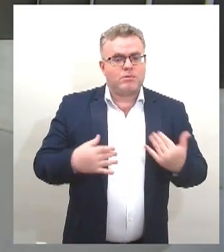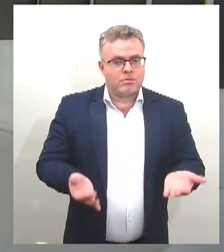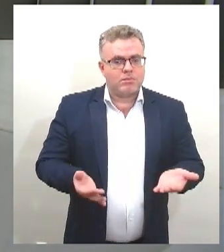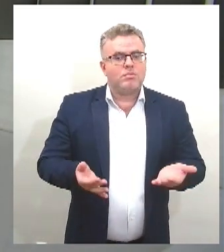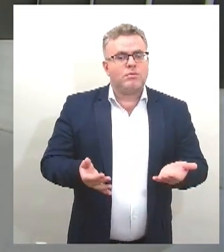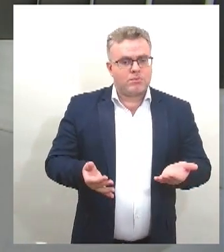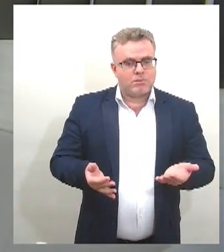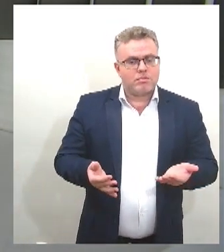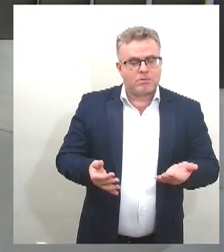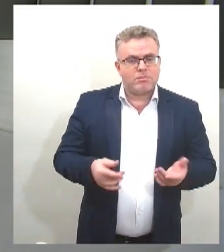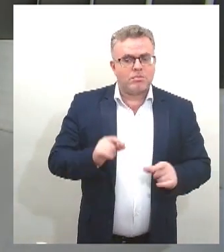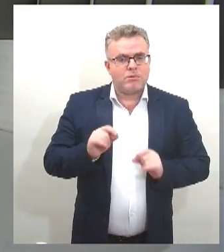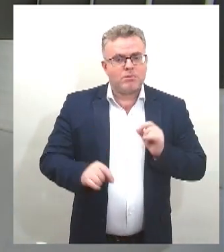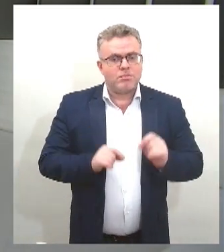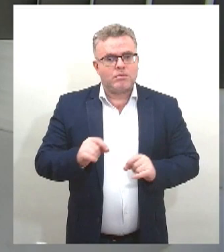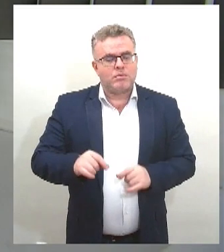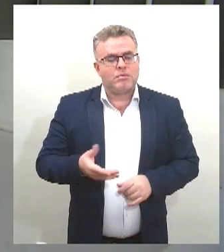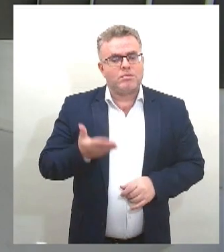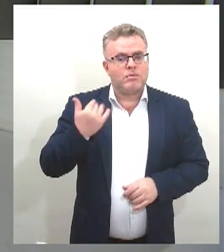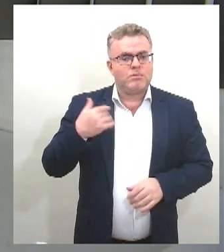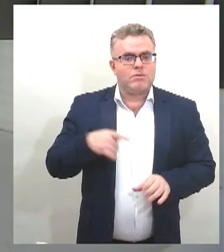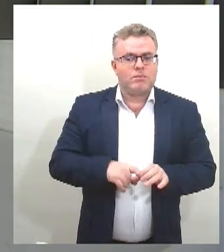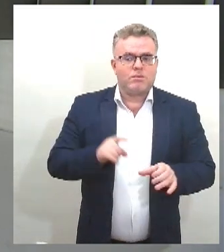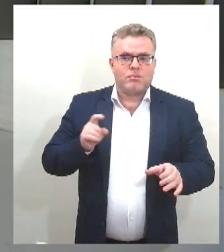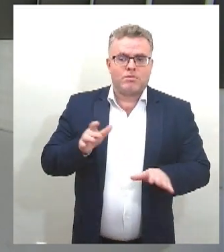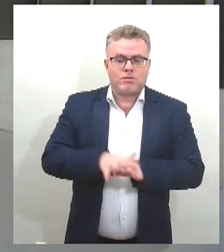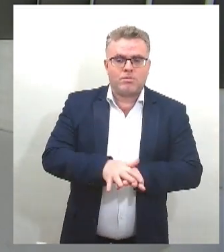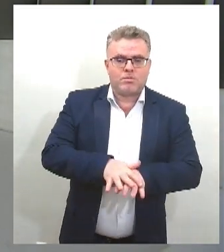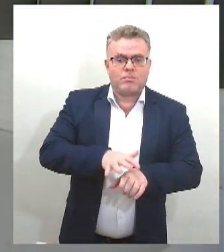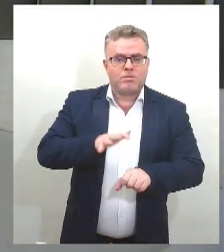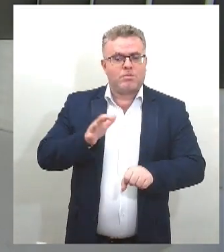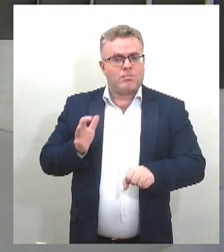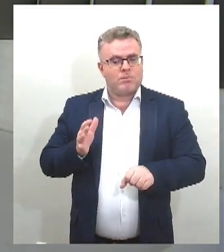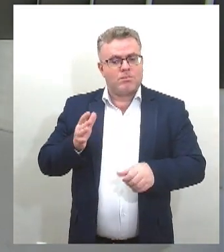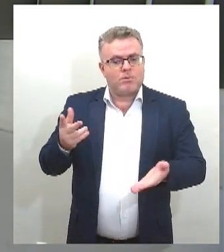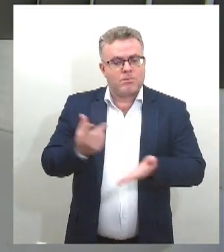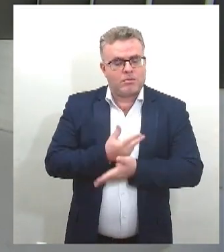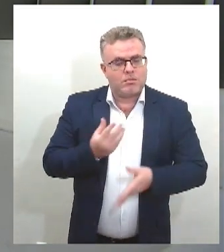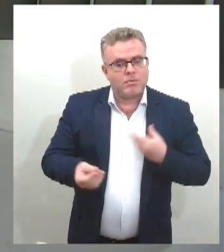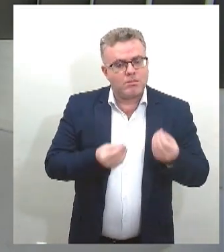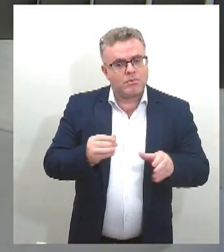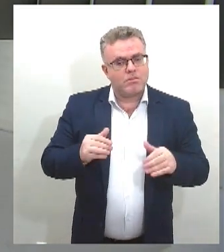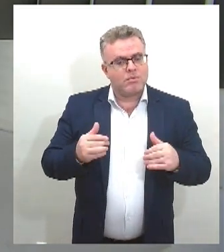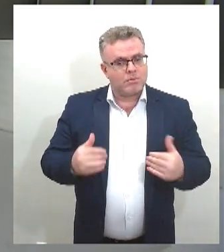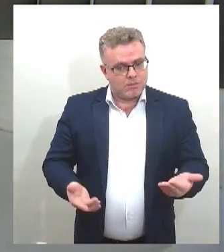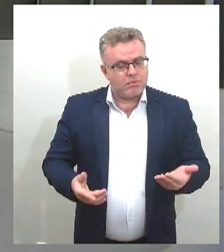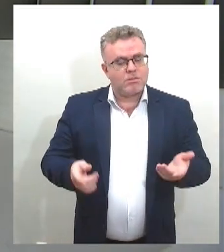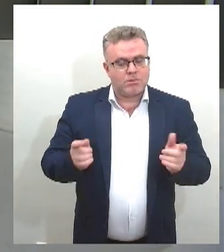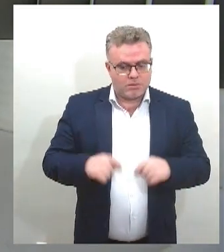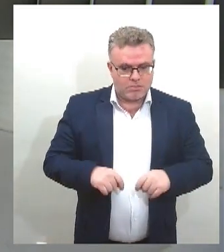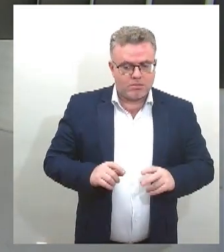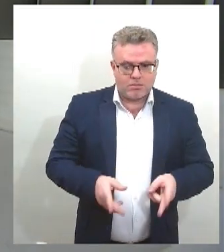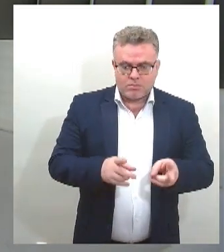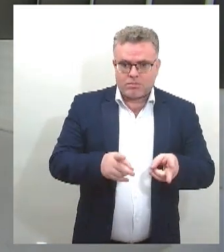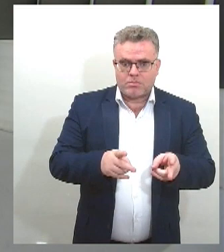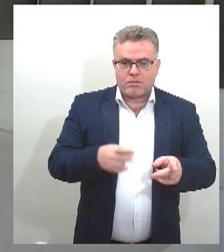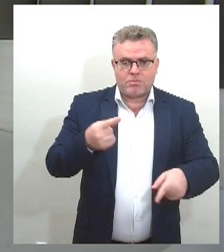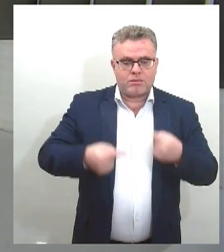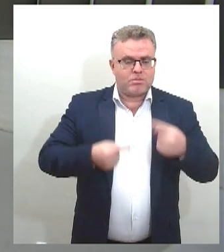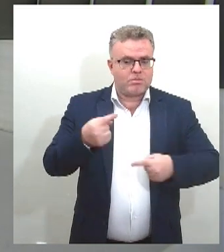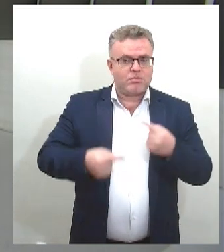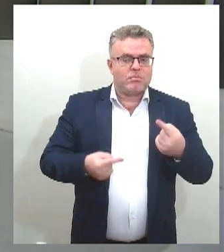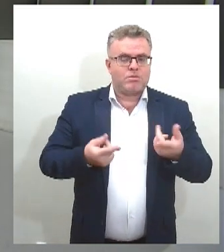Brasil Império, pondo fim à monarquia no país e produzindo diversos impactos políticos, econômicos e